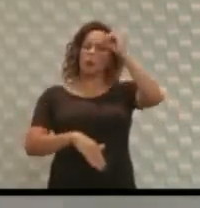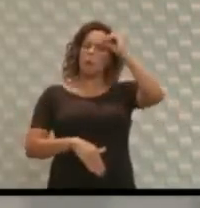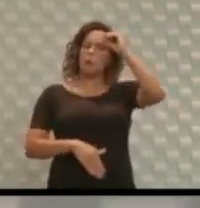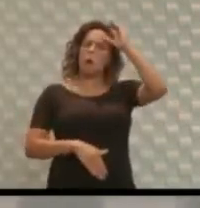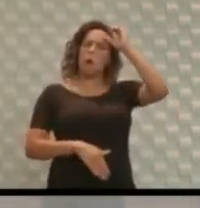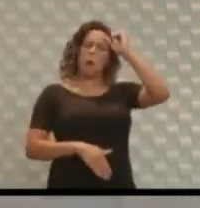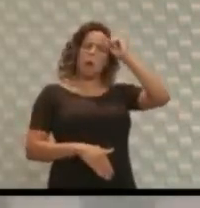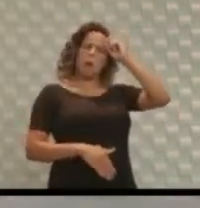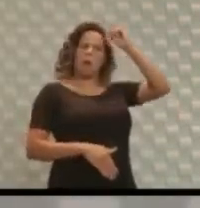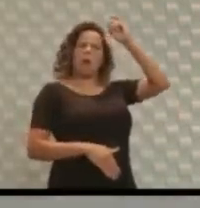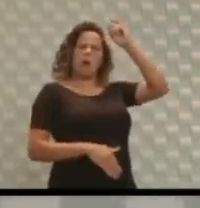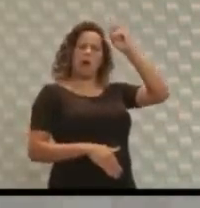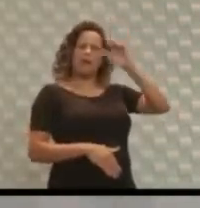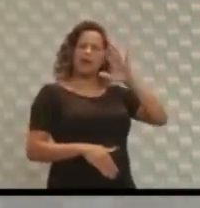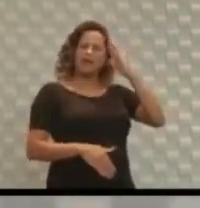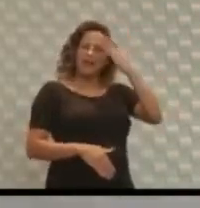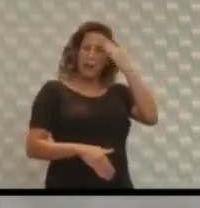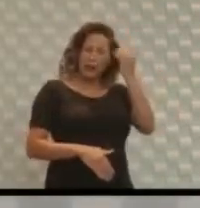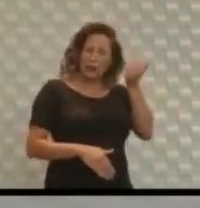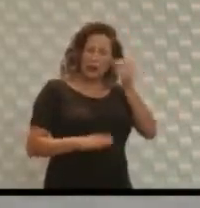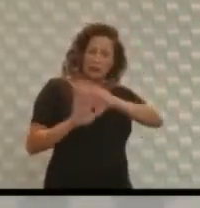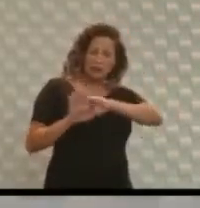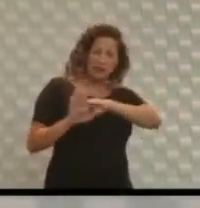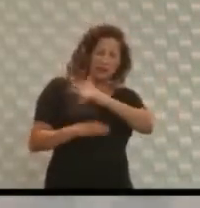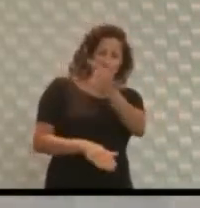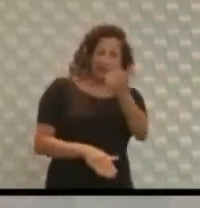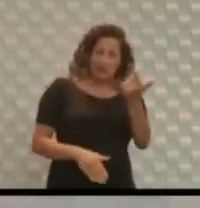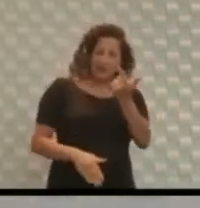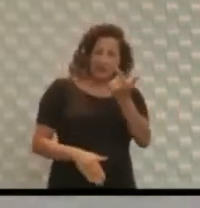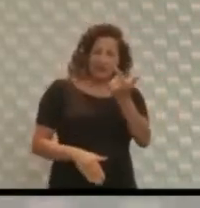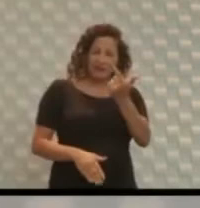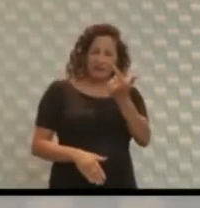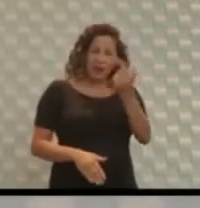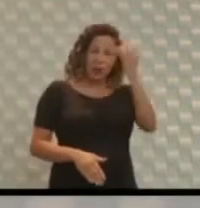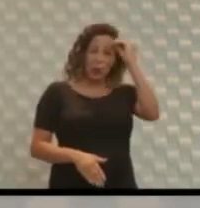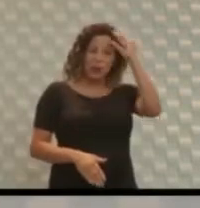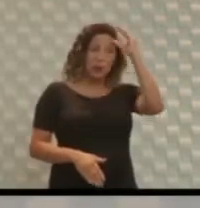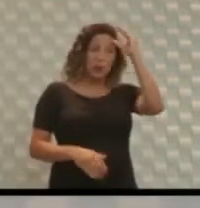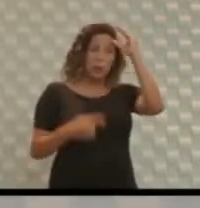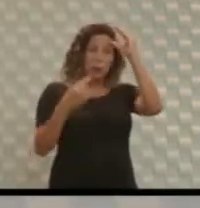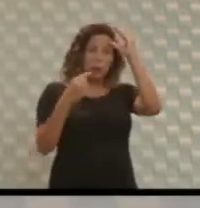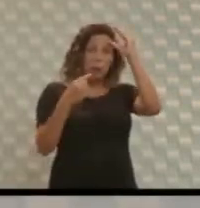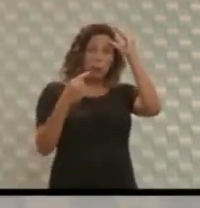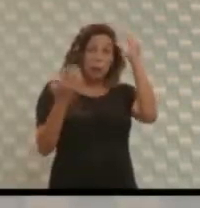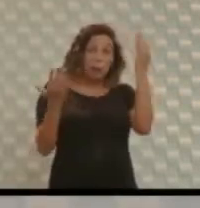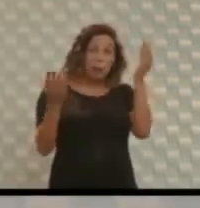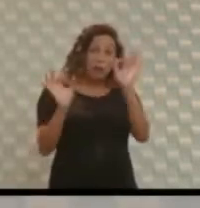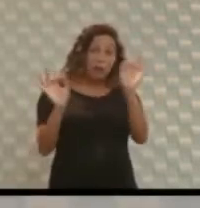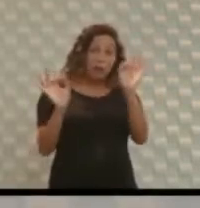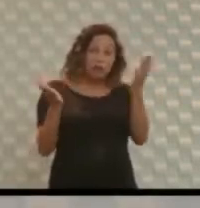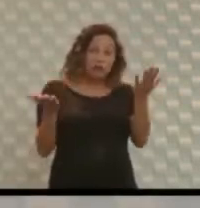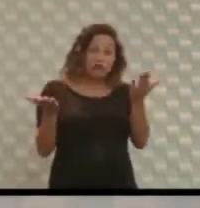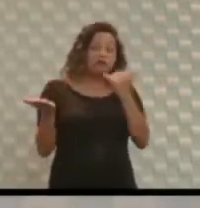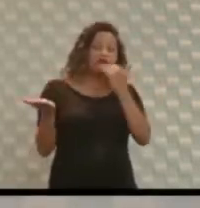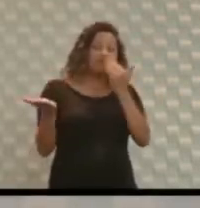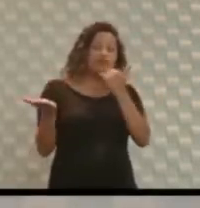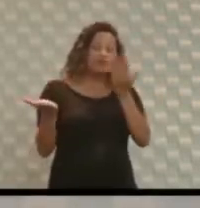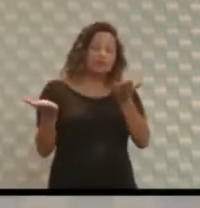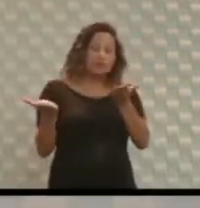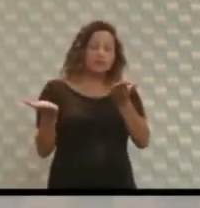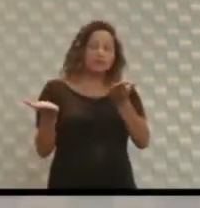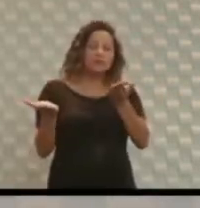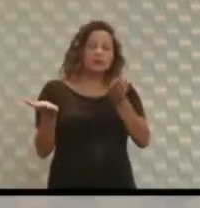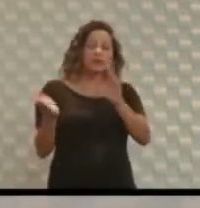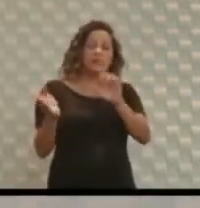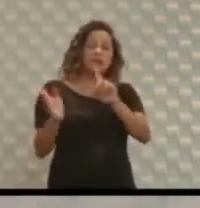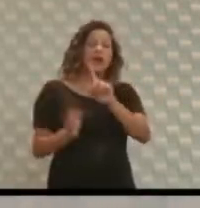se você não tiver sabedoria, você não aplica o conhecimento e, portanto, não é bem sucedido. E o temor,